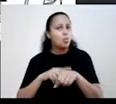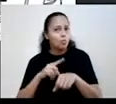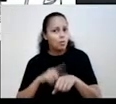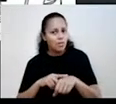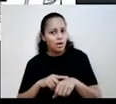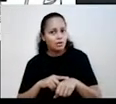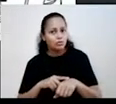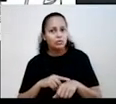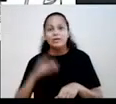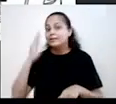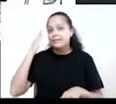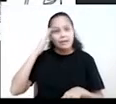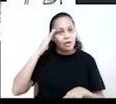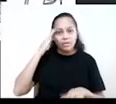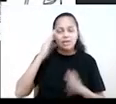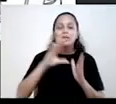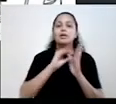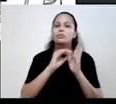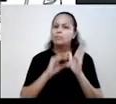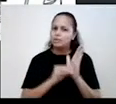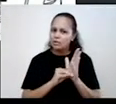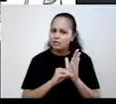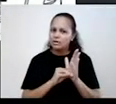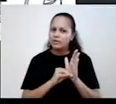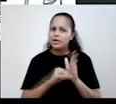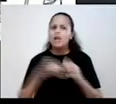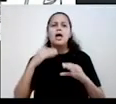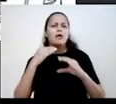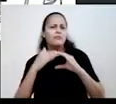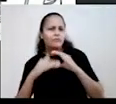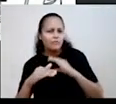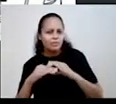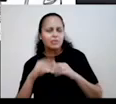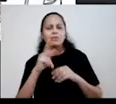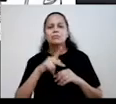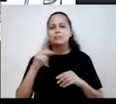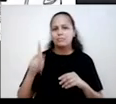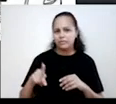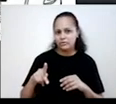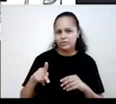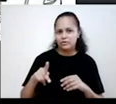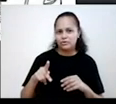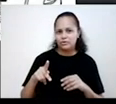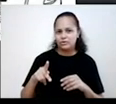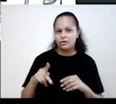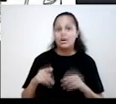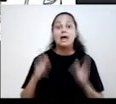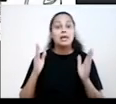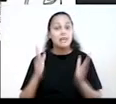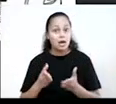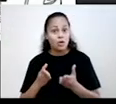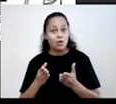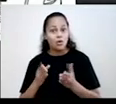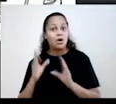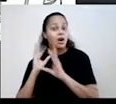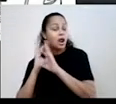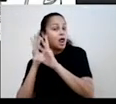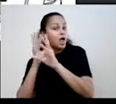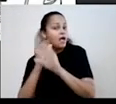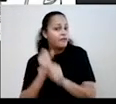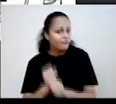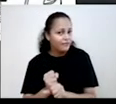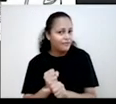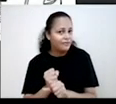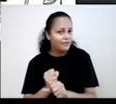Se vocês não entenderam o conteúdo, manda a pergunta para o tutor, acompanhe sempre. E agora, o momento de rever também, não fique com